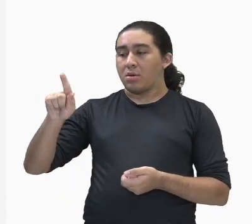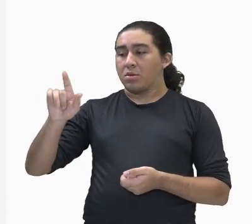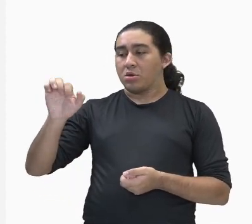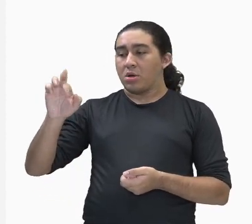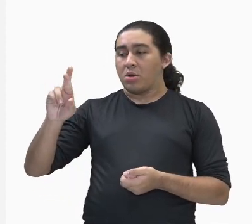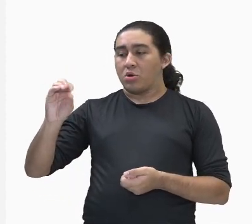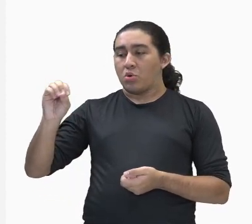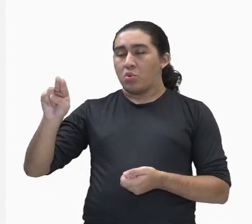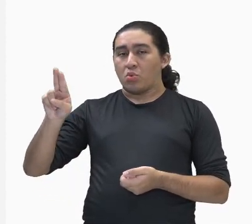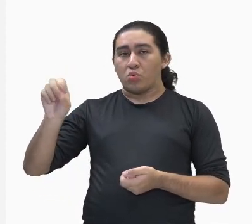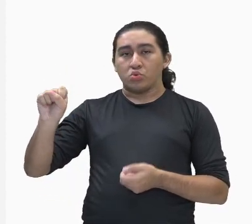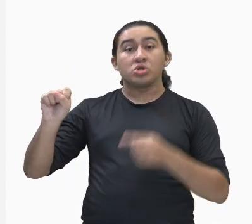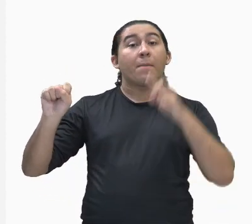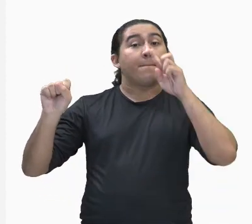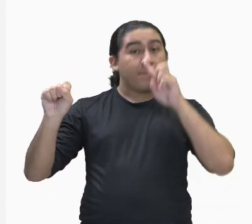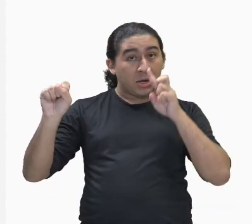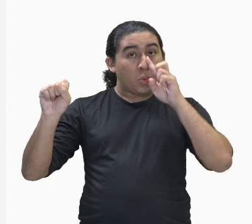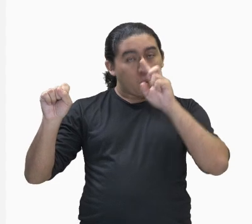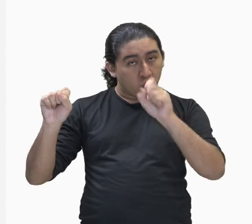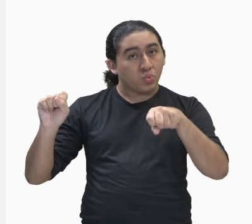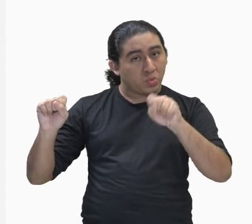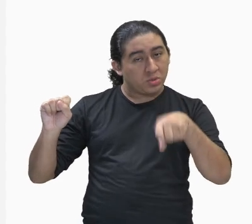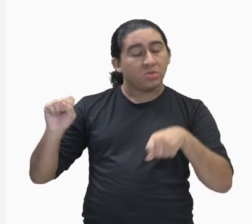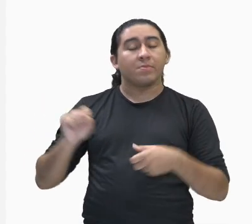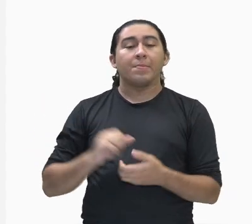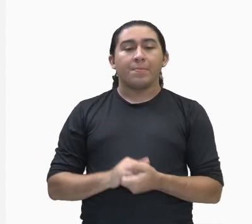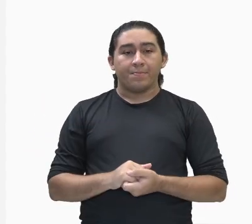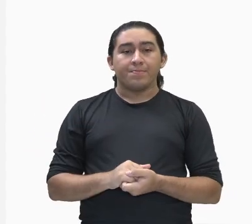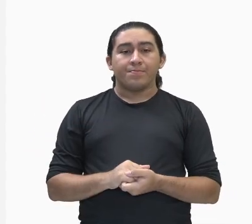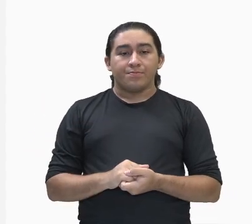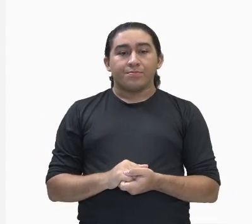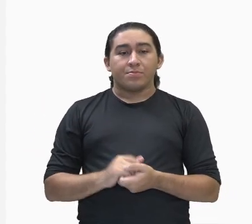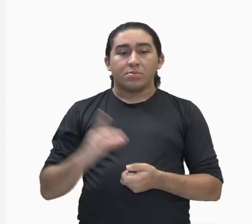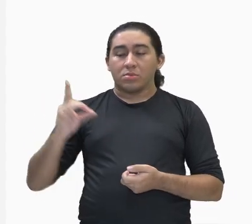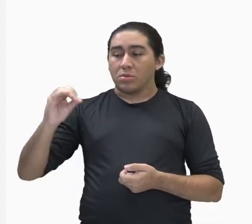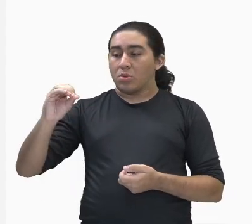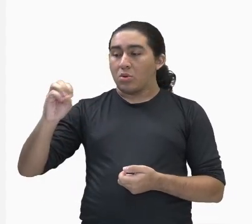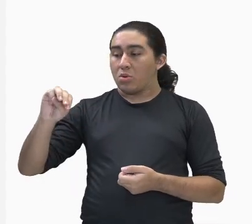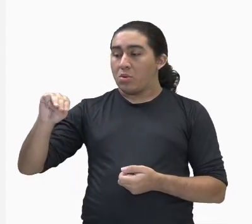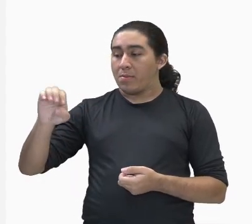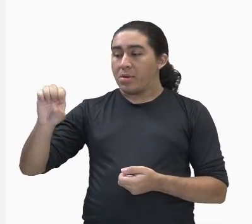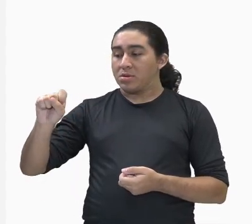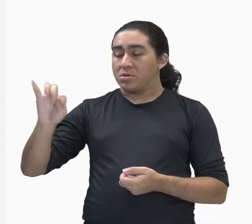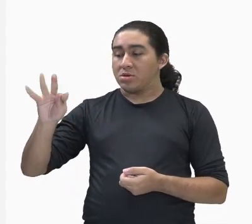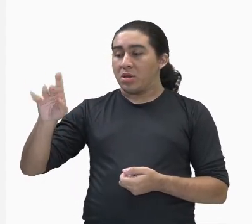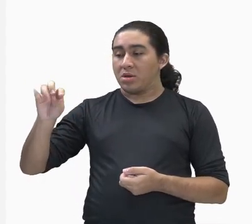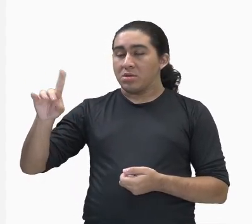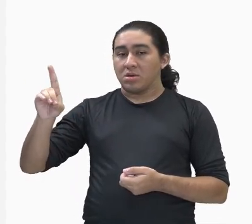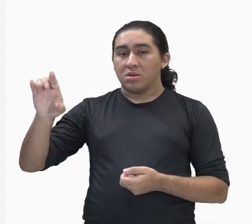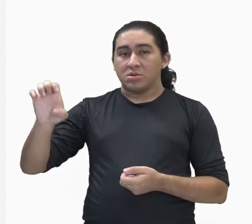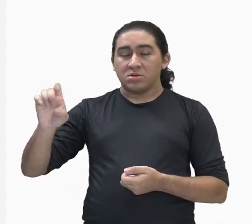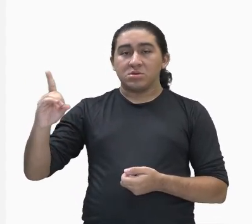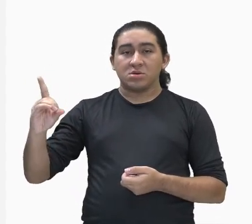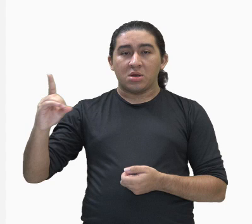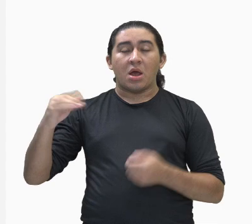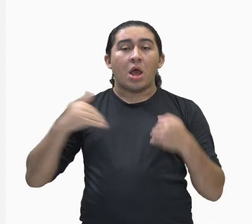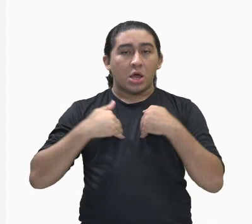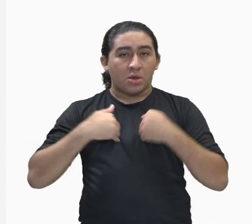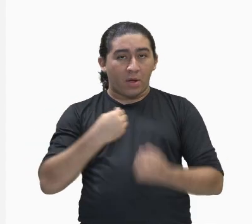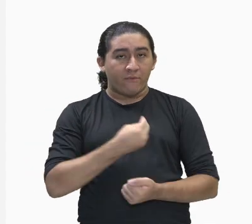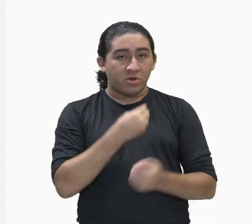Dangerous, perigoso. Dangerous, perigoso. Domesticated, domesticado.